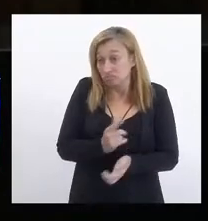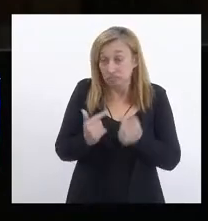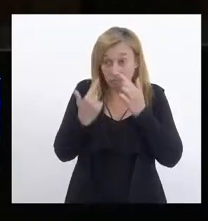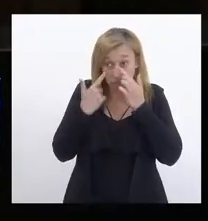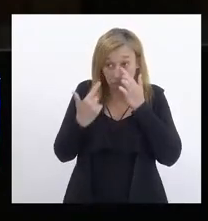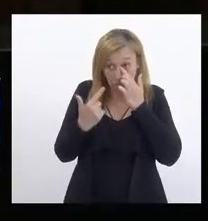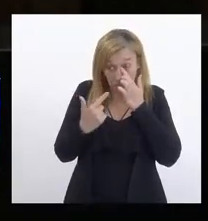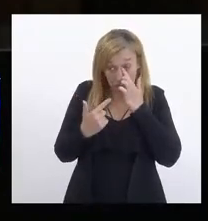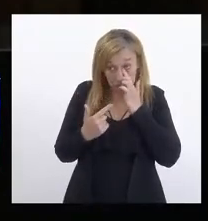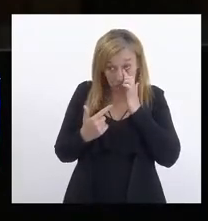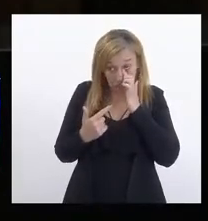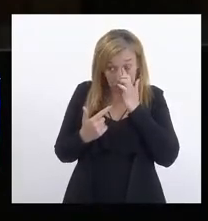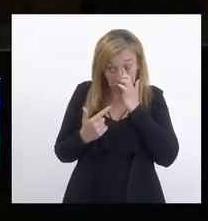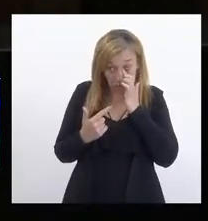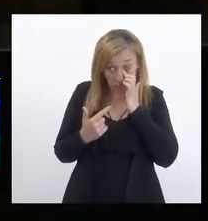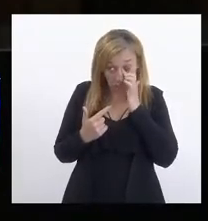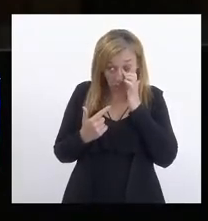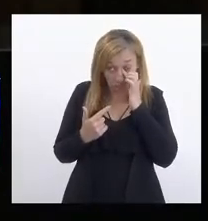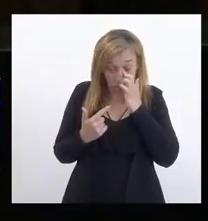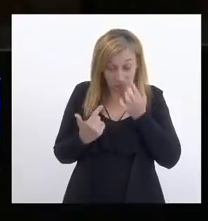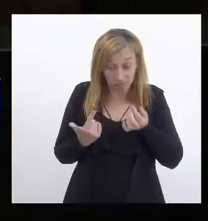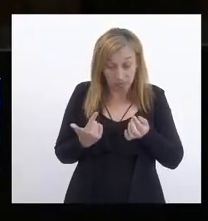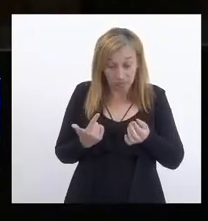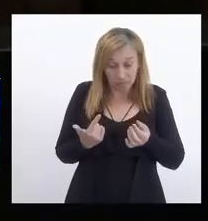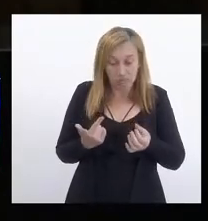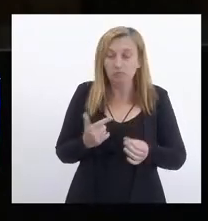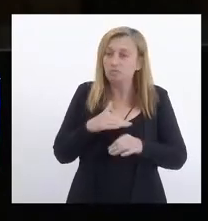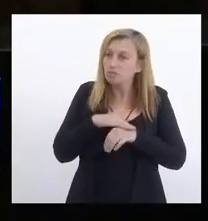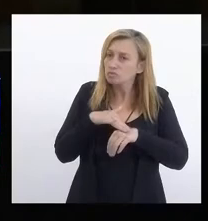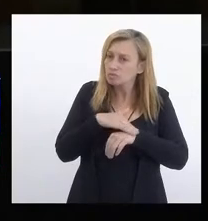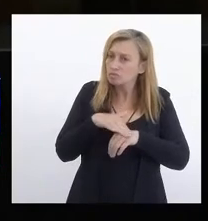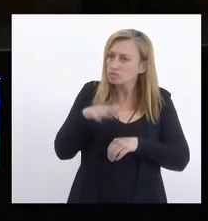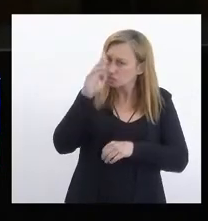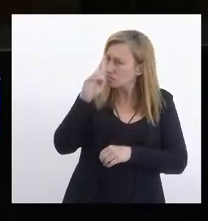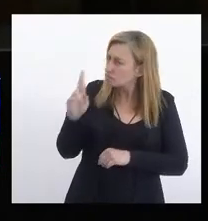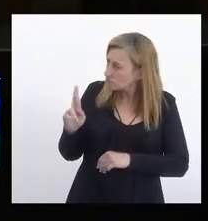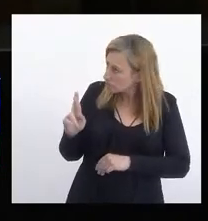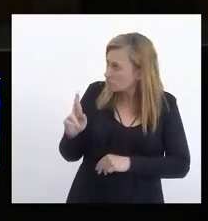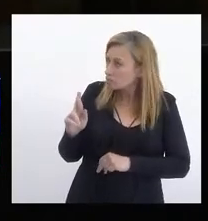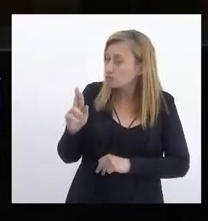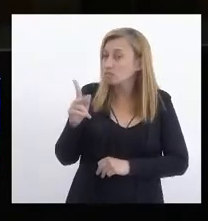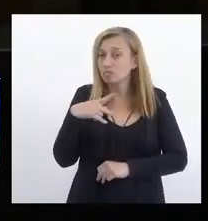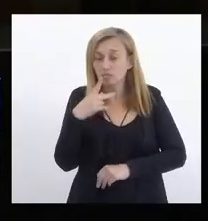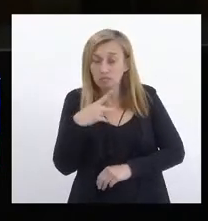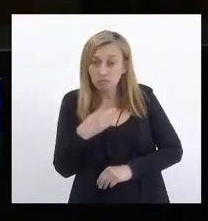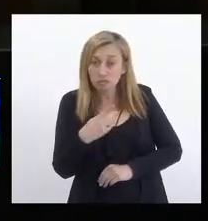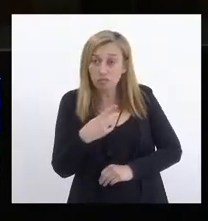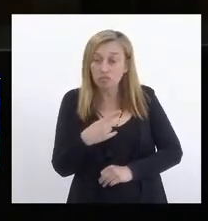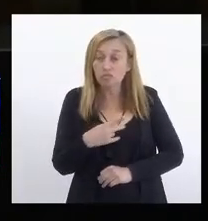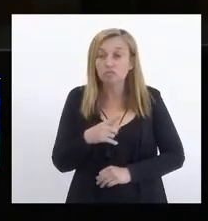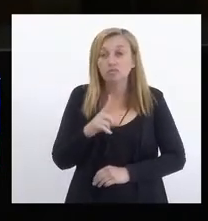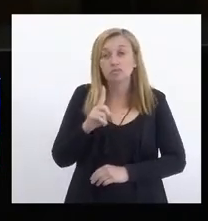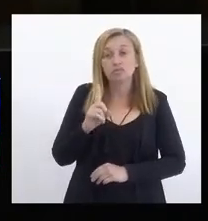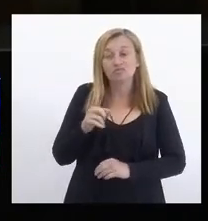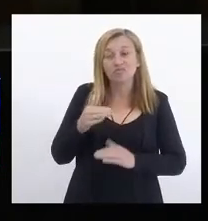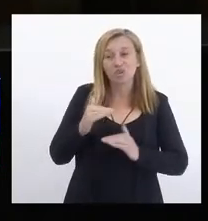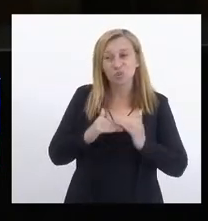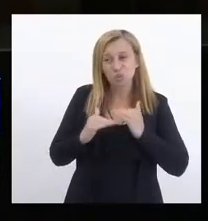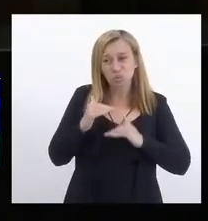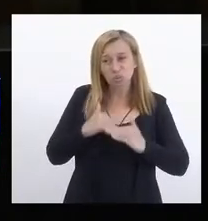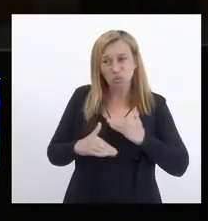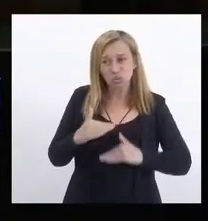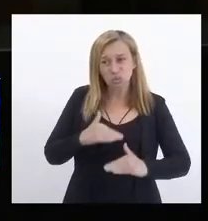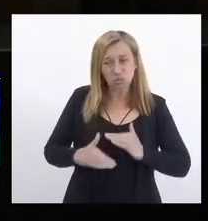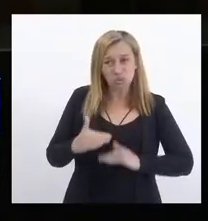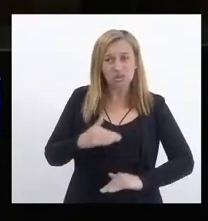bem, conforme ainda há pouco eu conversando com Vossa Excelência, eu dizia, é um retrocesso. Se